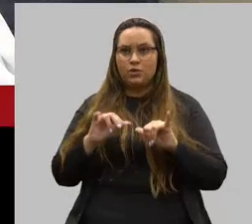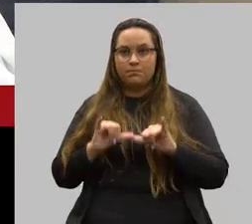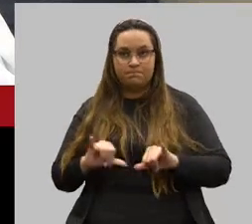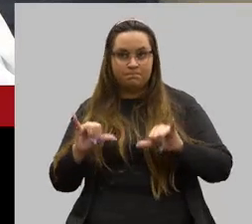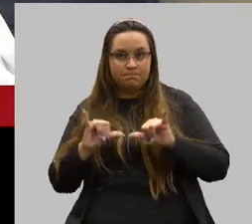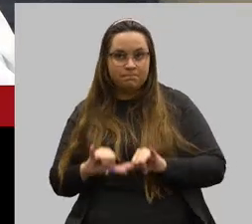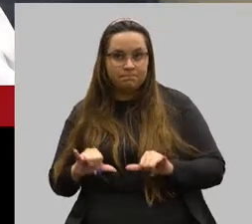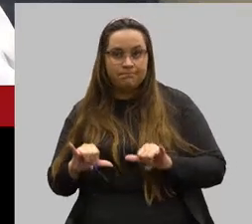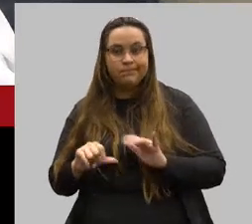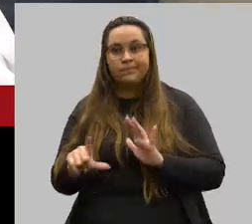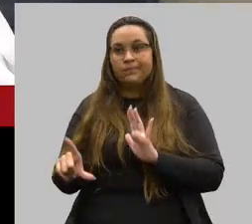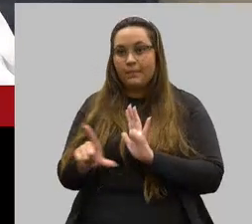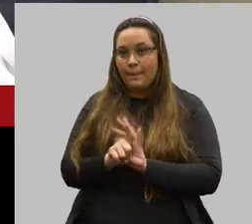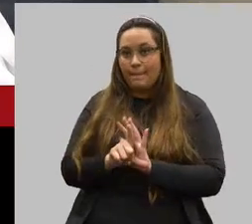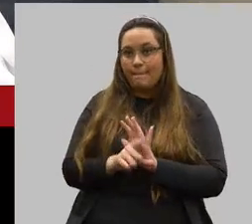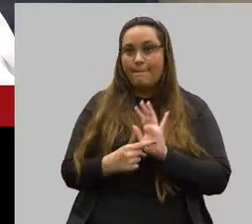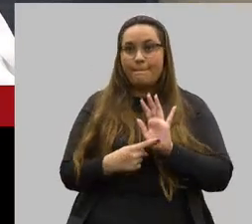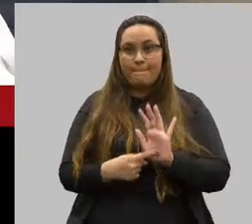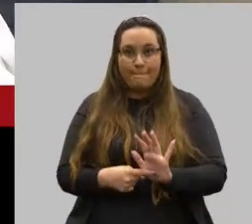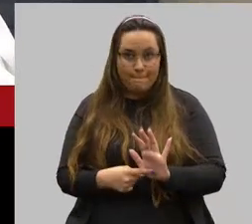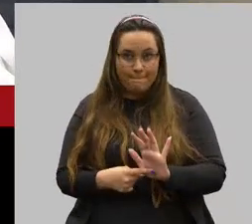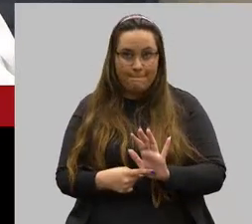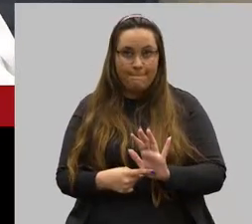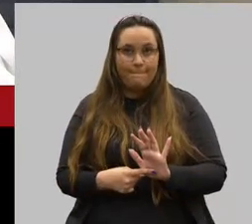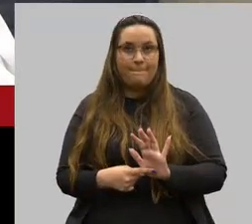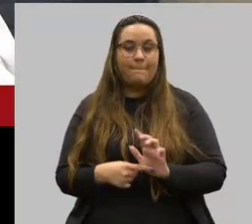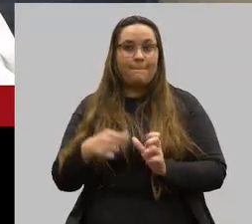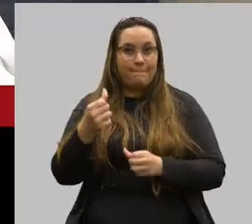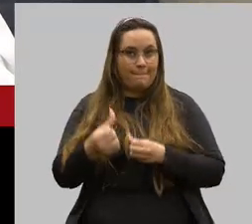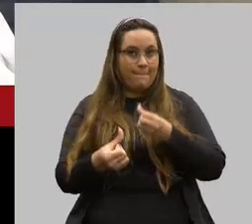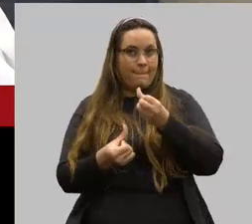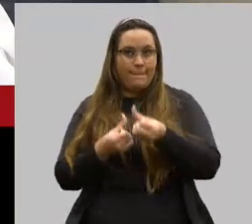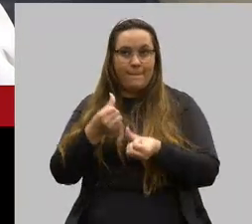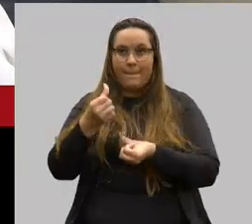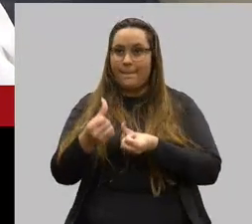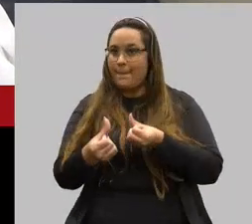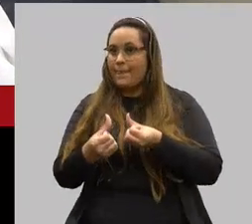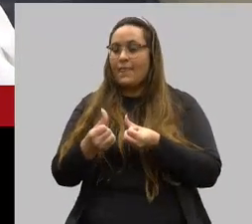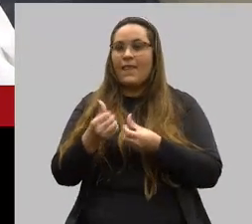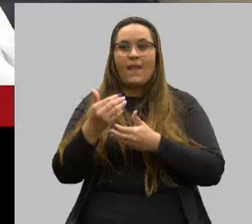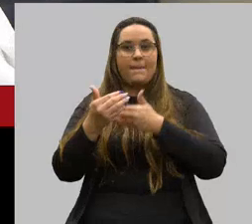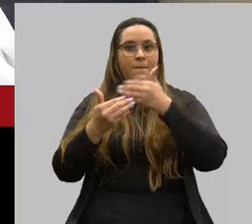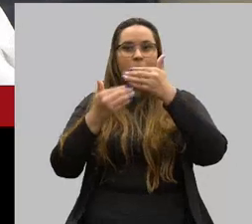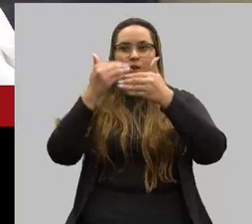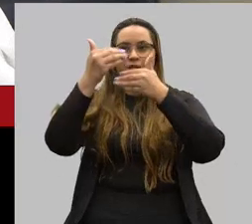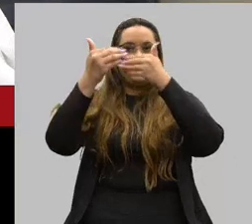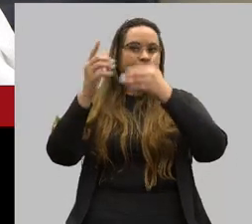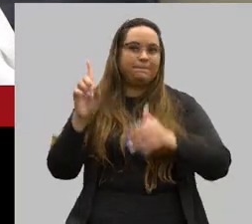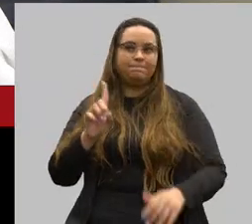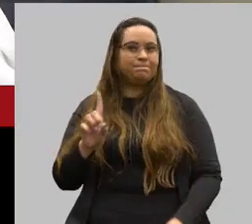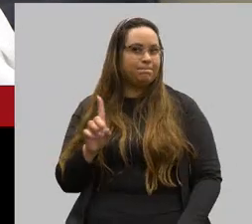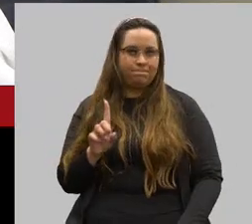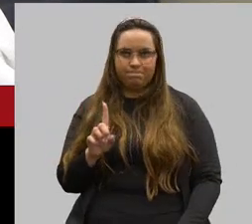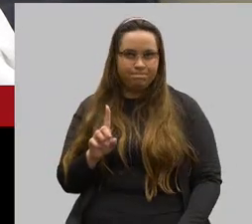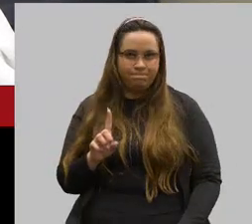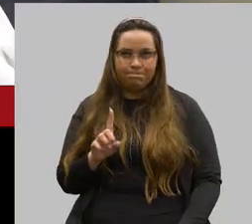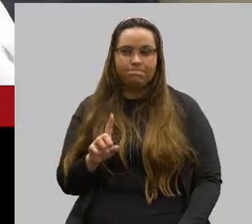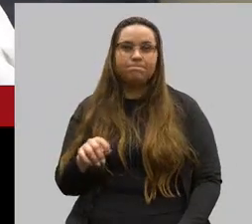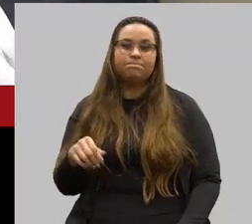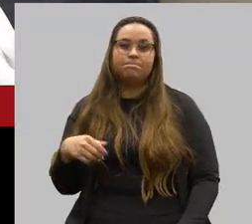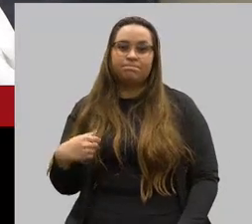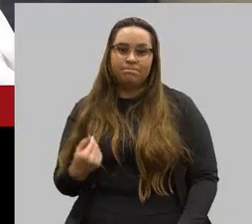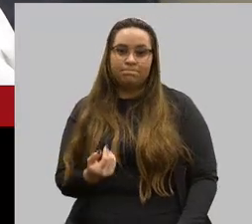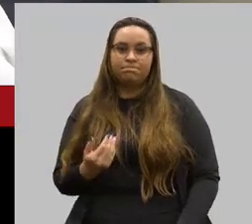nossa lei ela prevê editais semestrais a progressão não Então logo alcance as condições essa progressão ela se